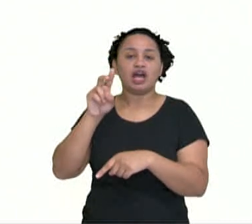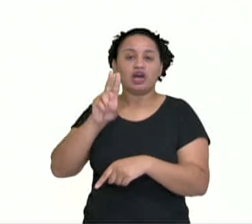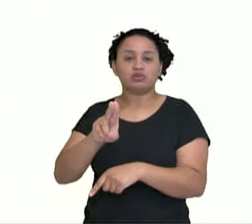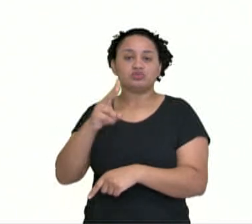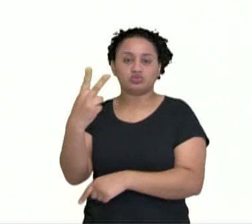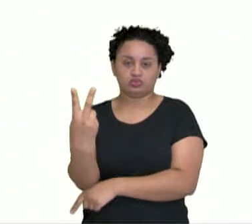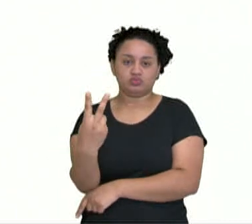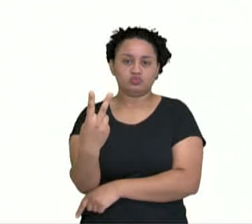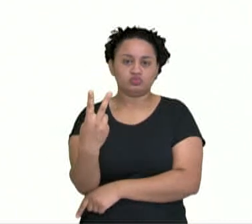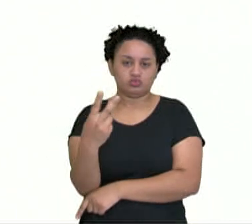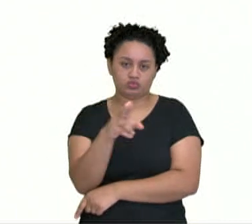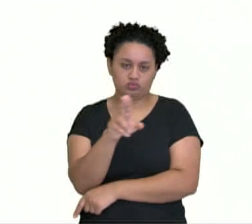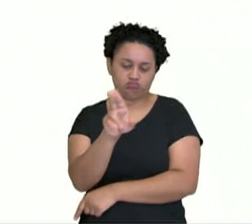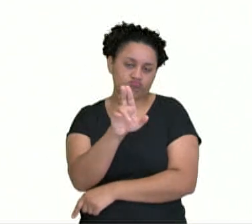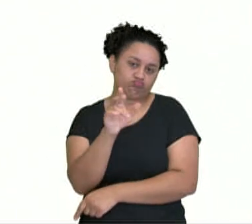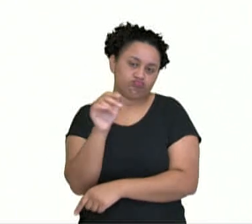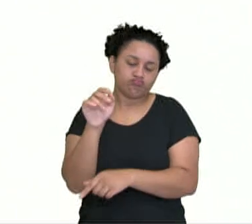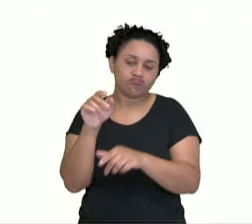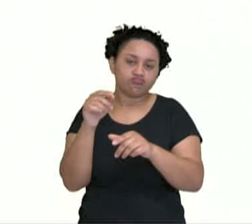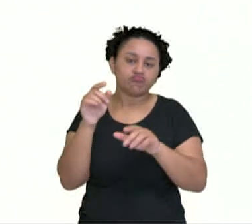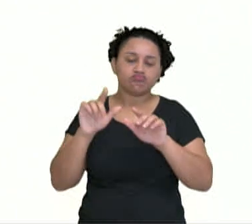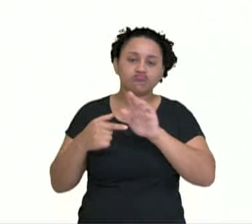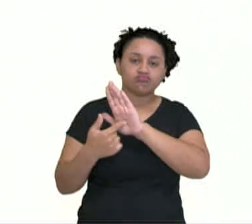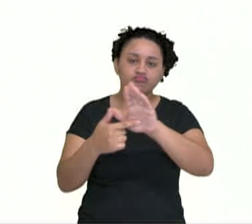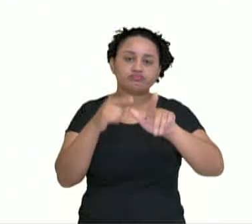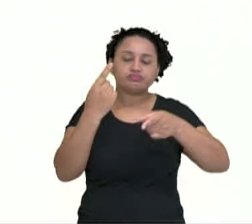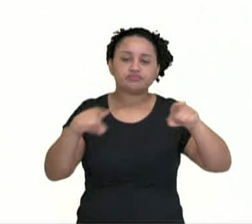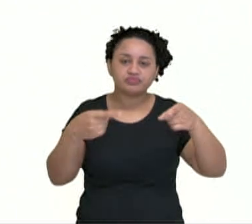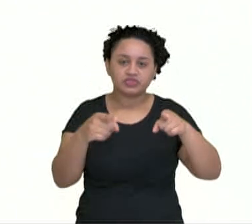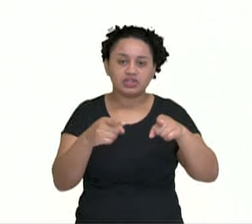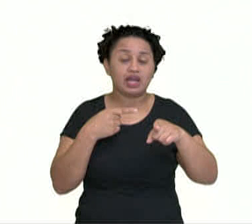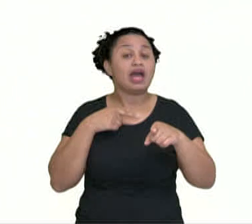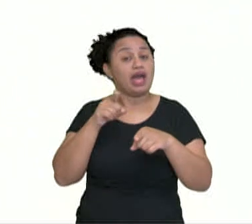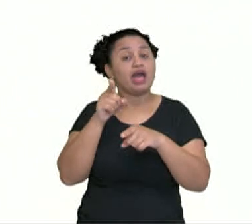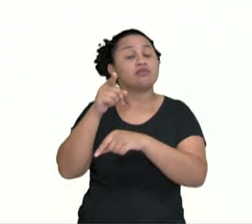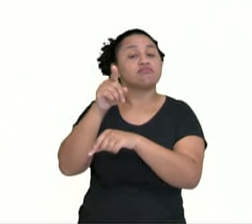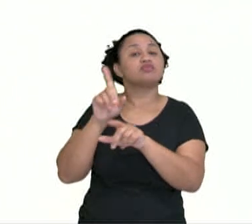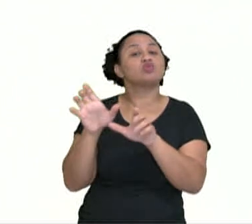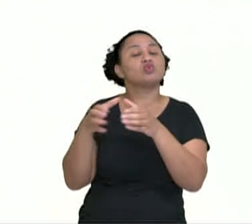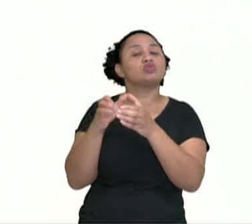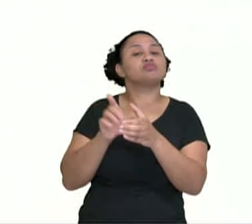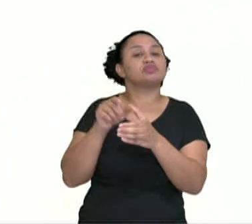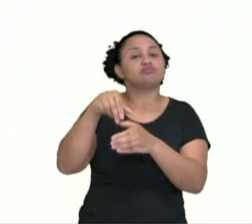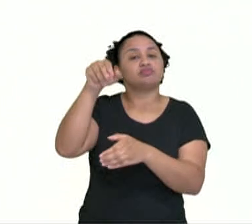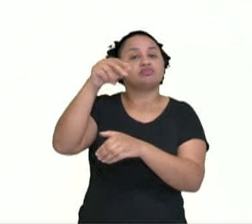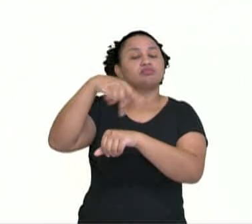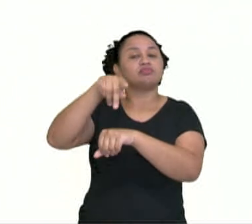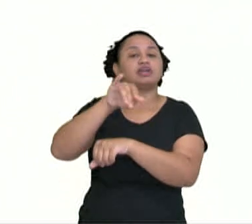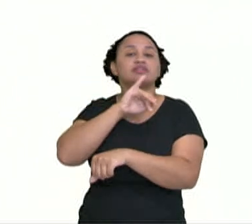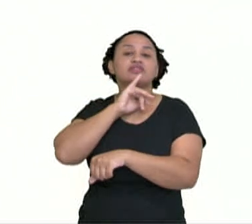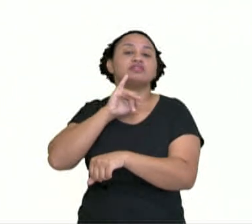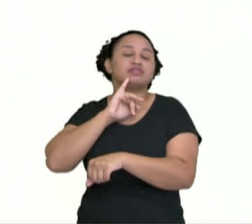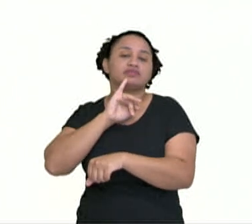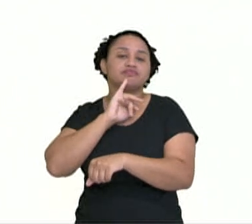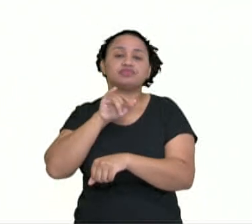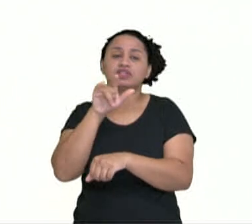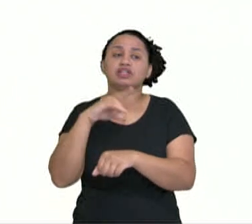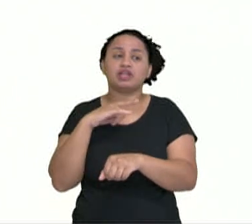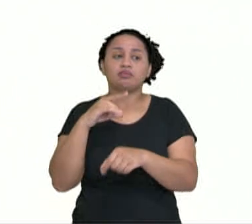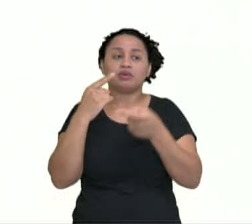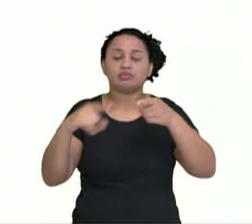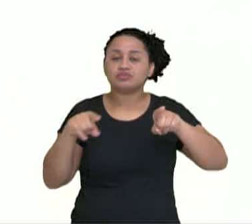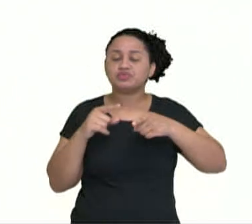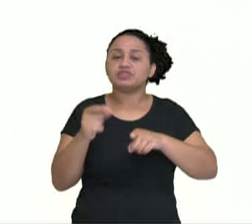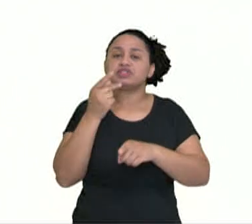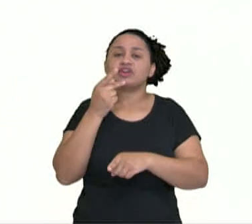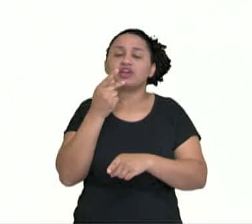ano de 83 para falar sobre um desses eventos, desses conflitos que ocorreram dentro da Irlanda, né?